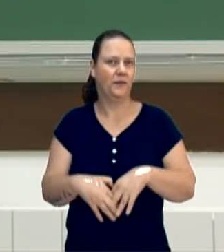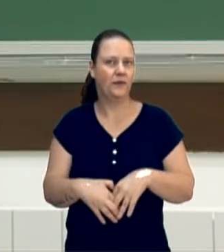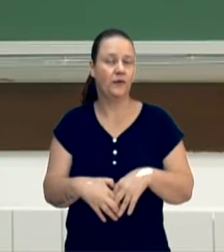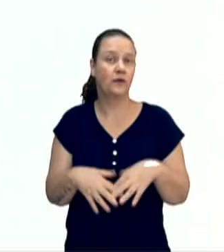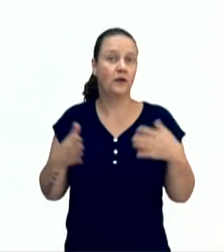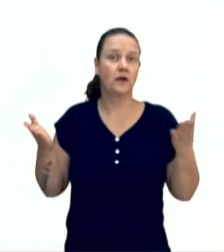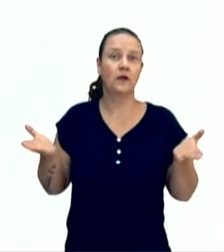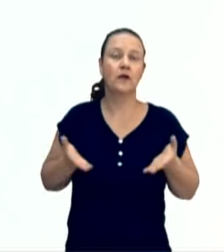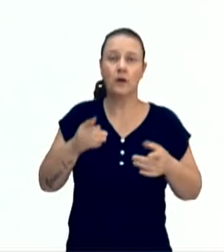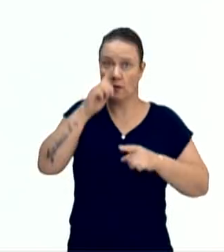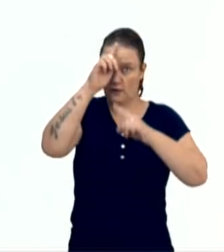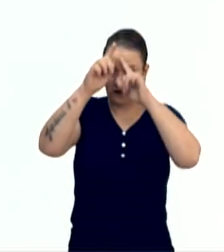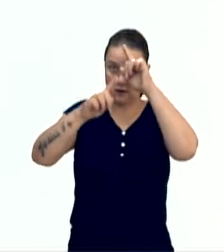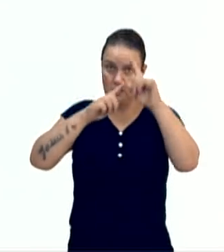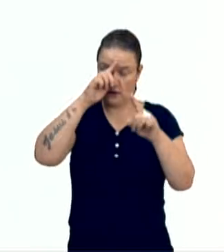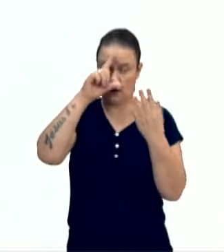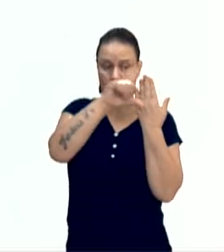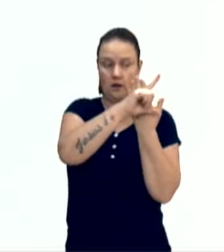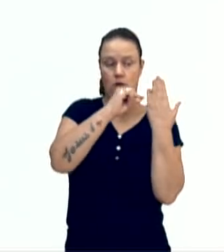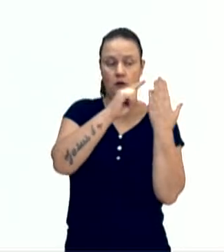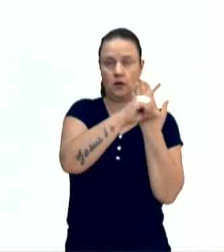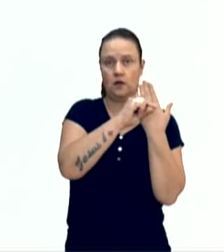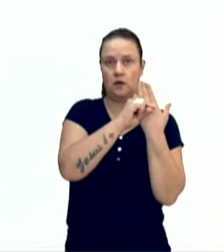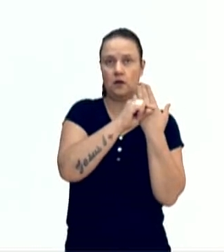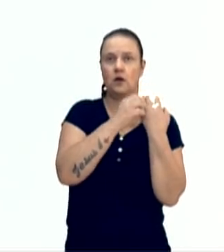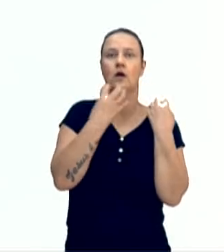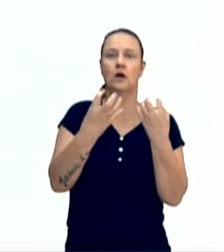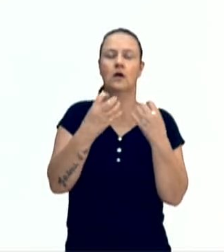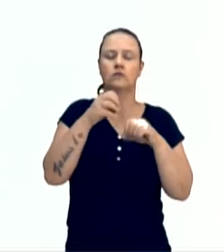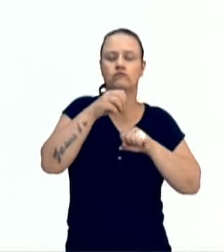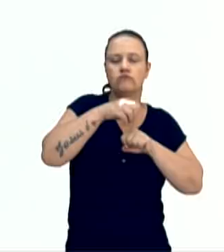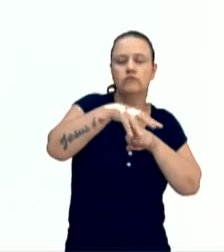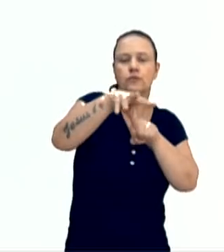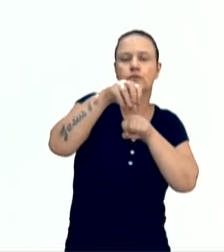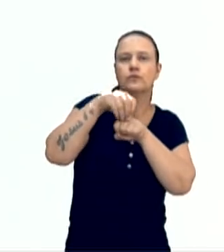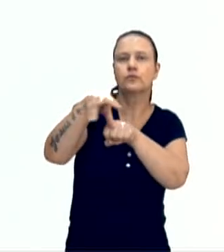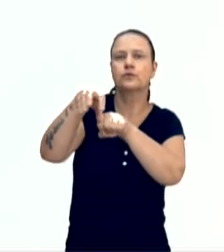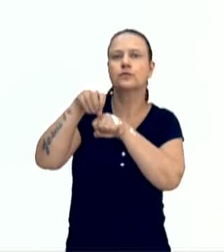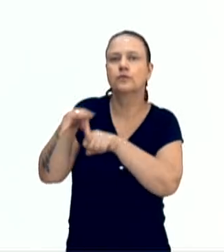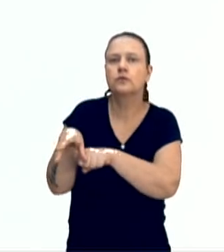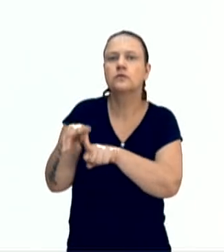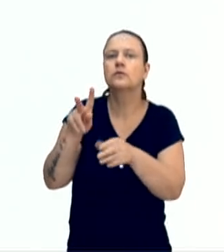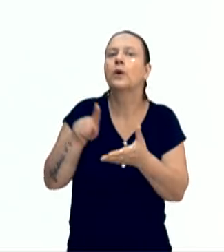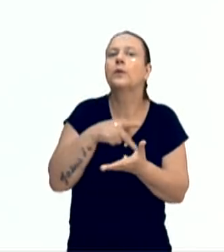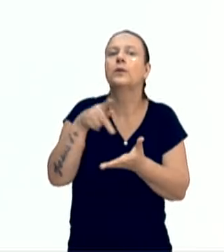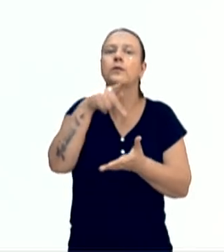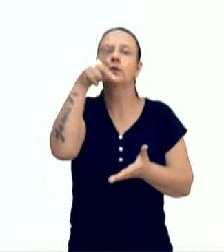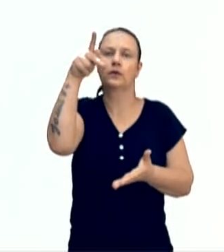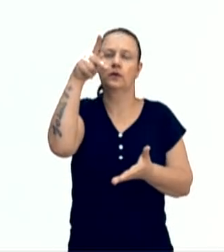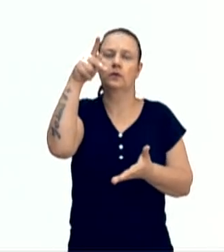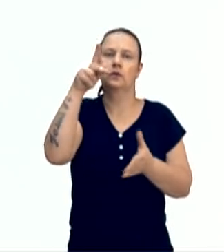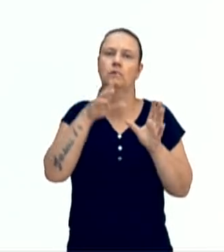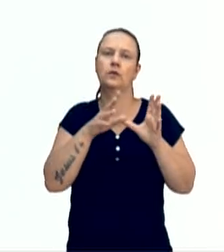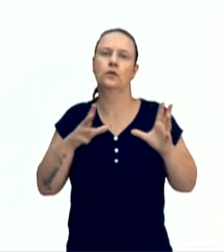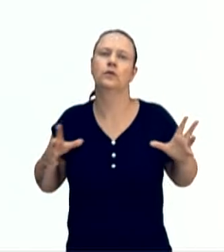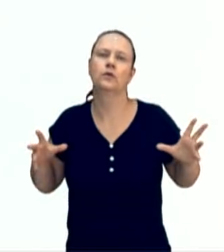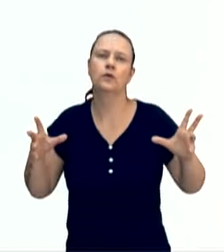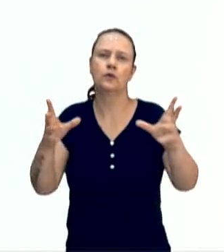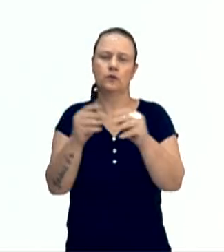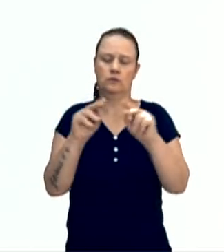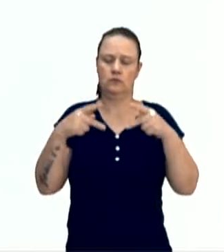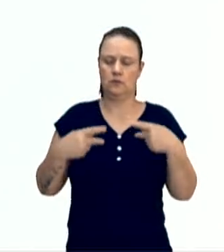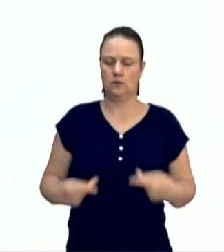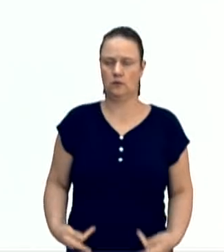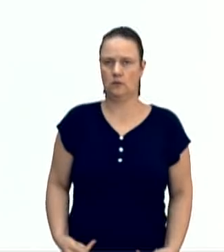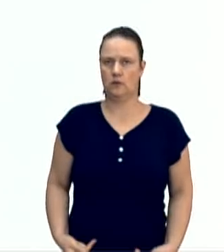Aqui, ó, que ideia a autora pretende passar nessa parte aqui do poema? Tudo é